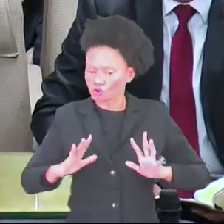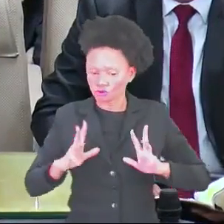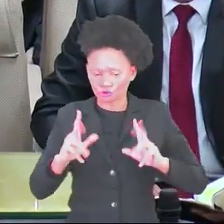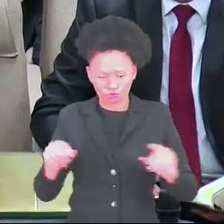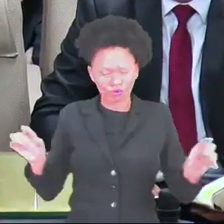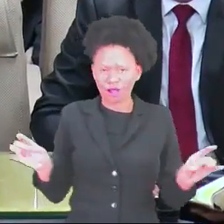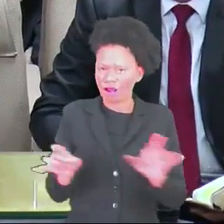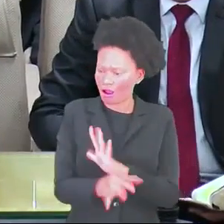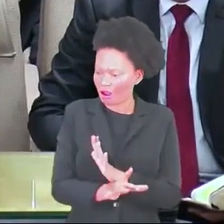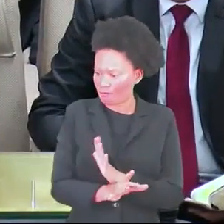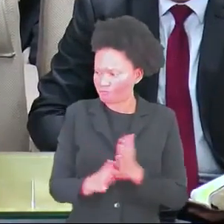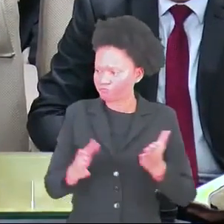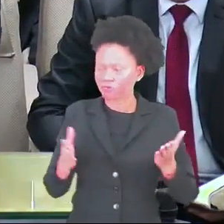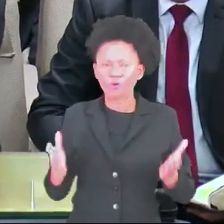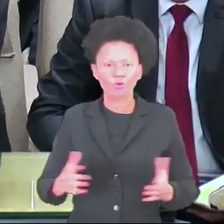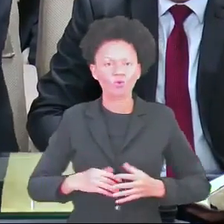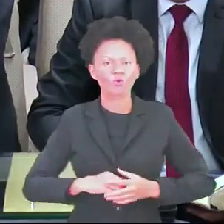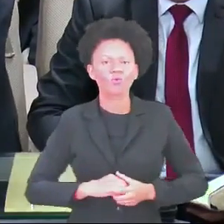eu fiz, Pai.